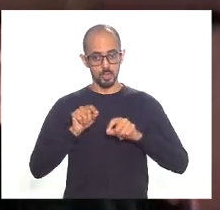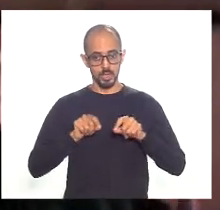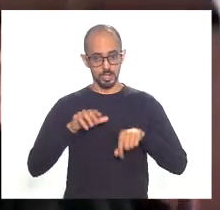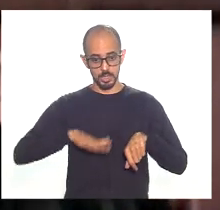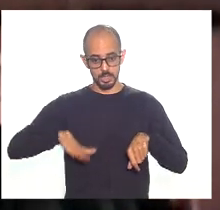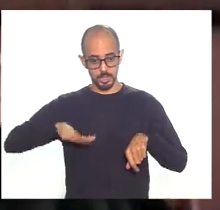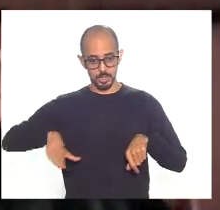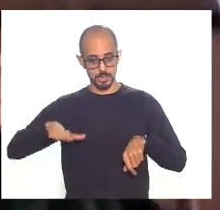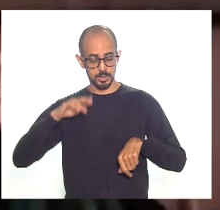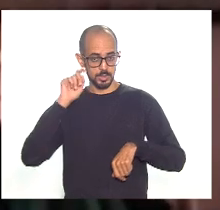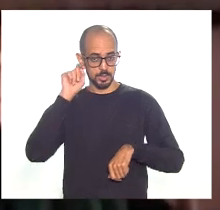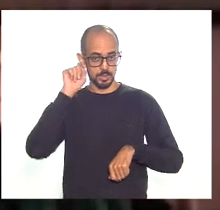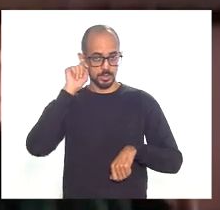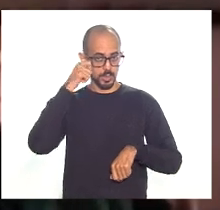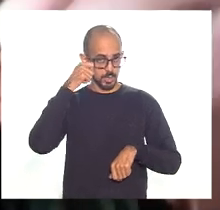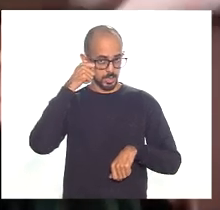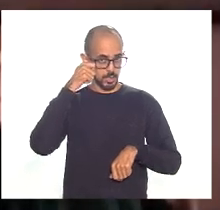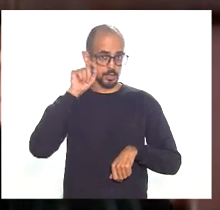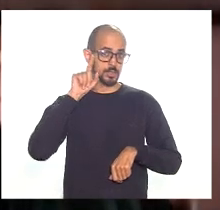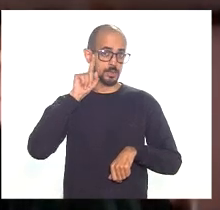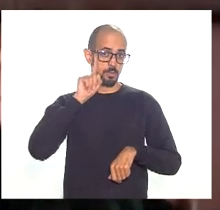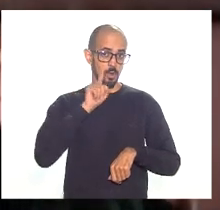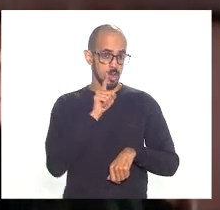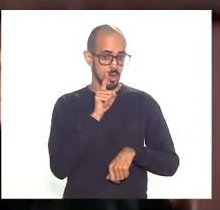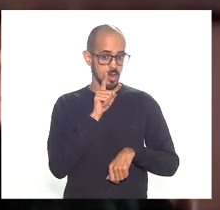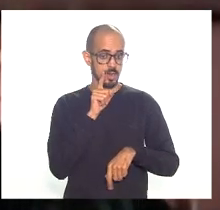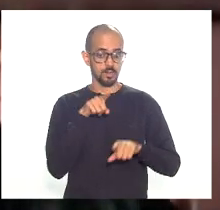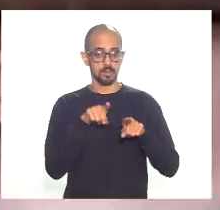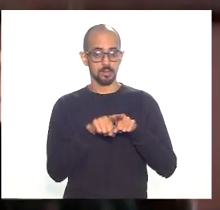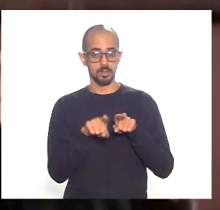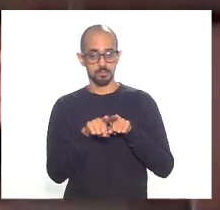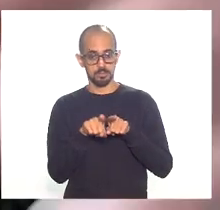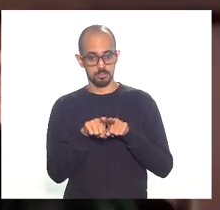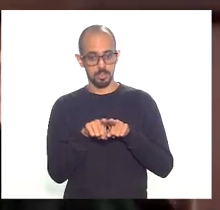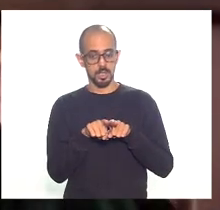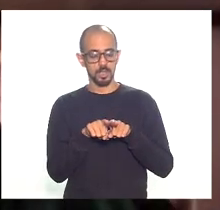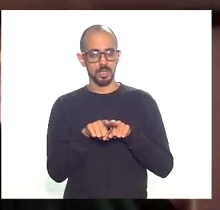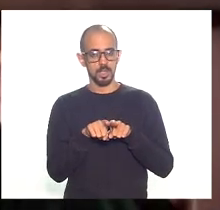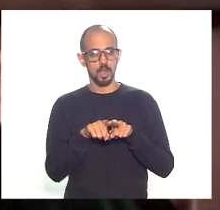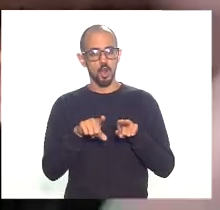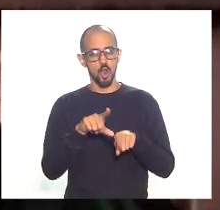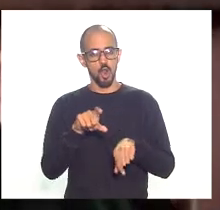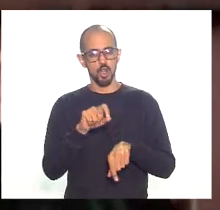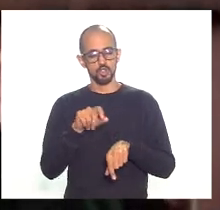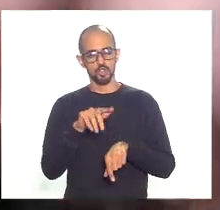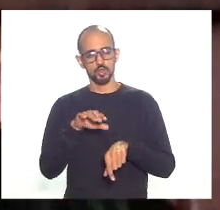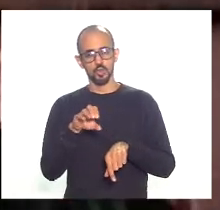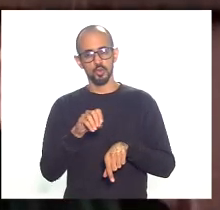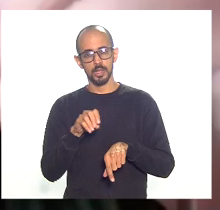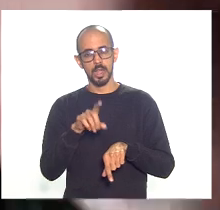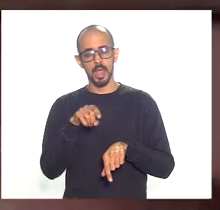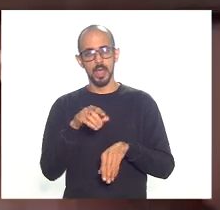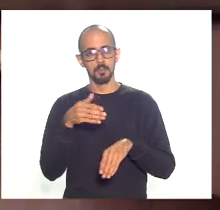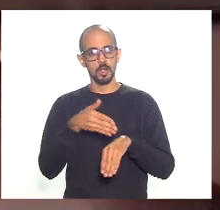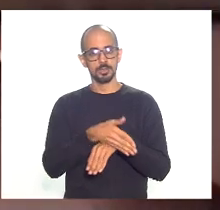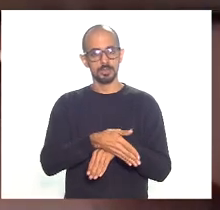negras, pretas e pardas, obviamente lá com corte, né, da latinidade, ou seja, né, enfim,